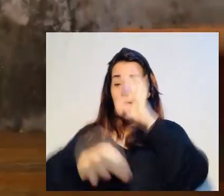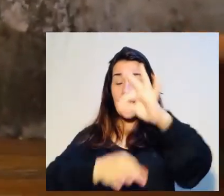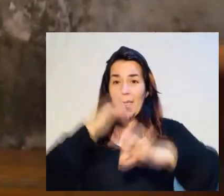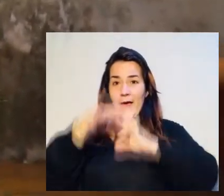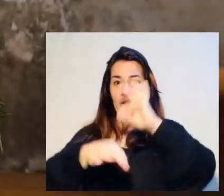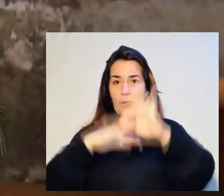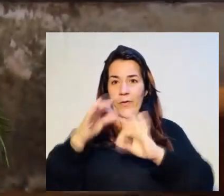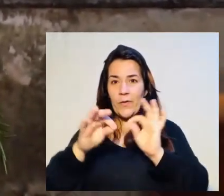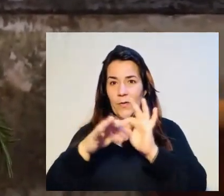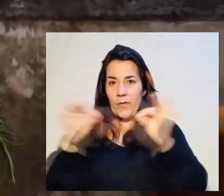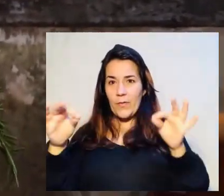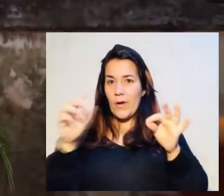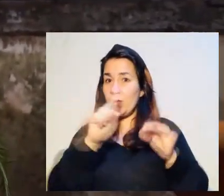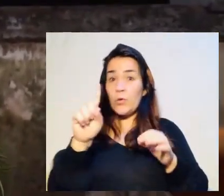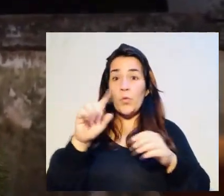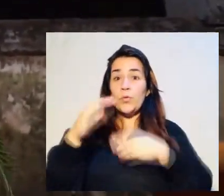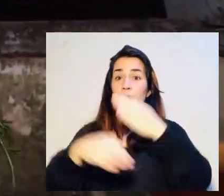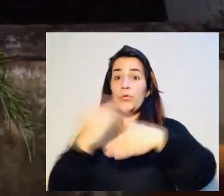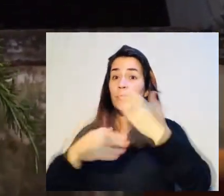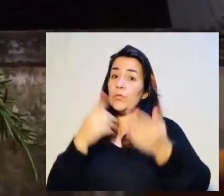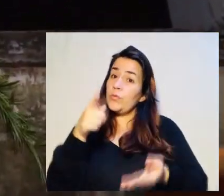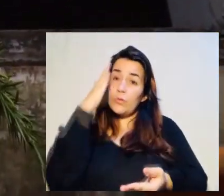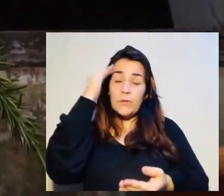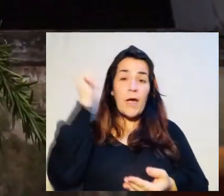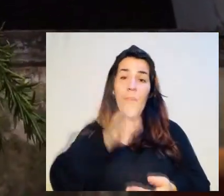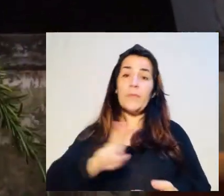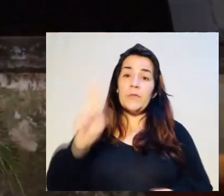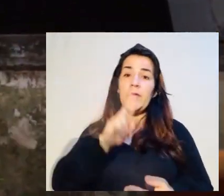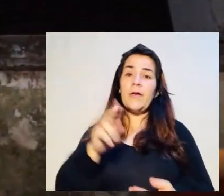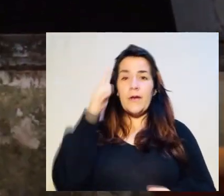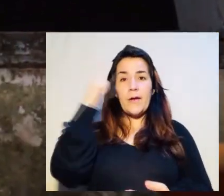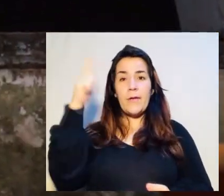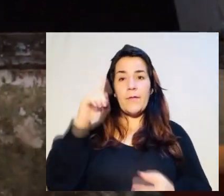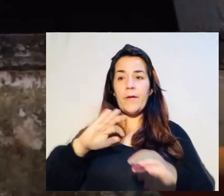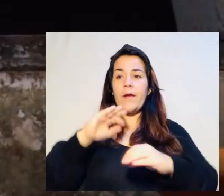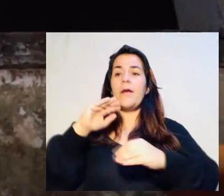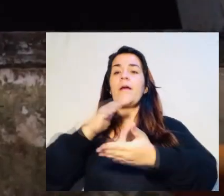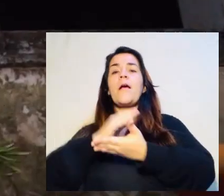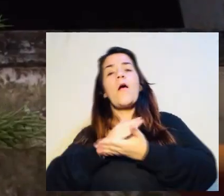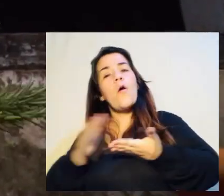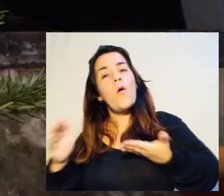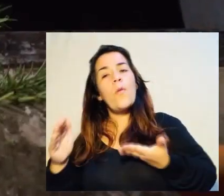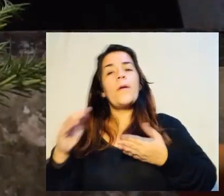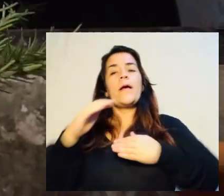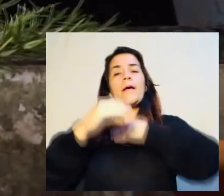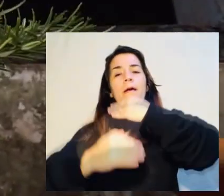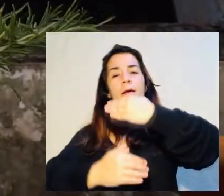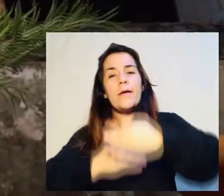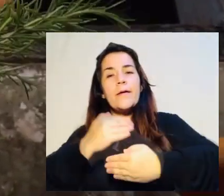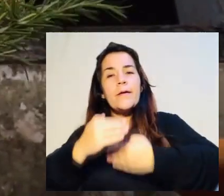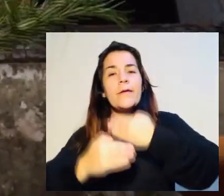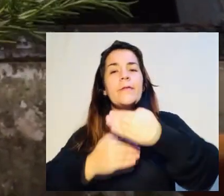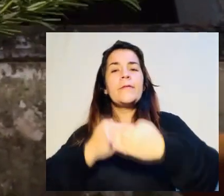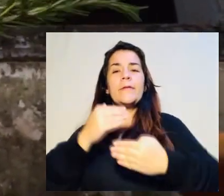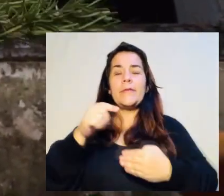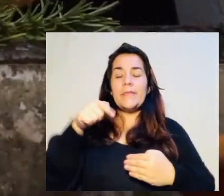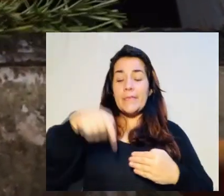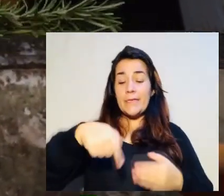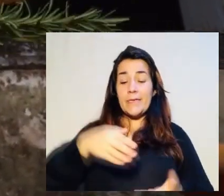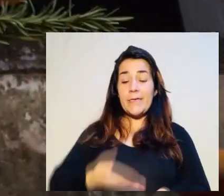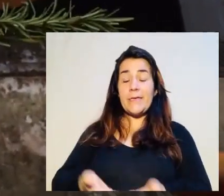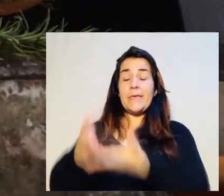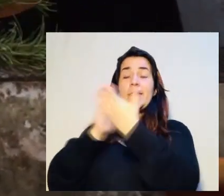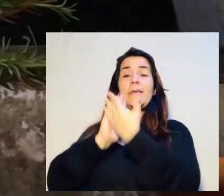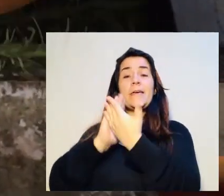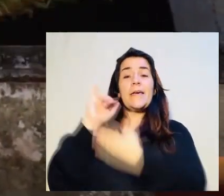tirar a linha do carretelzinho, que a gente não sabe quanto a gente vai usar, a gente vai começar a enrolar